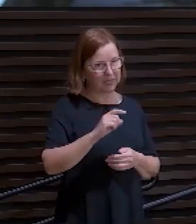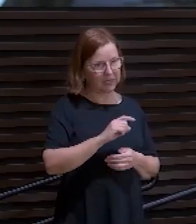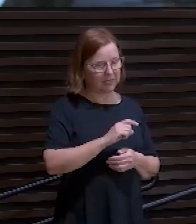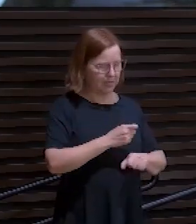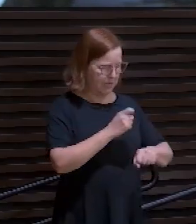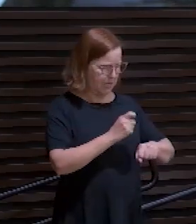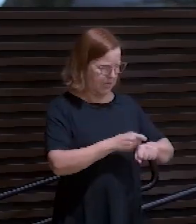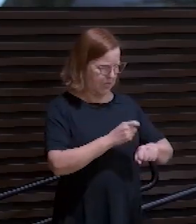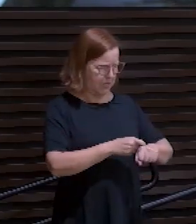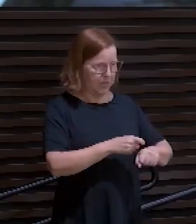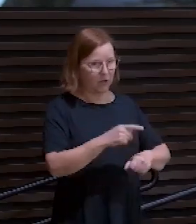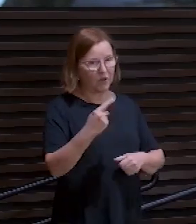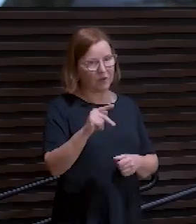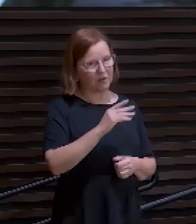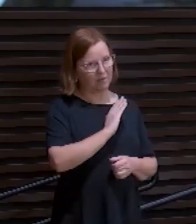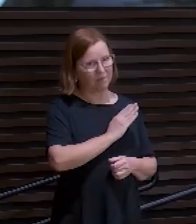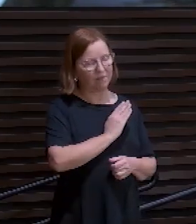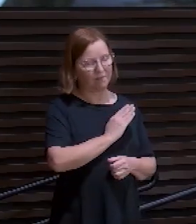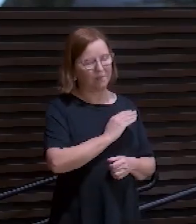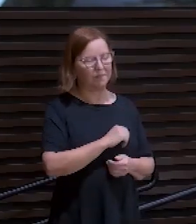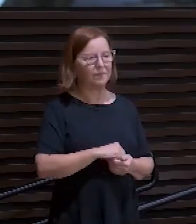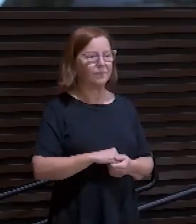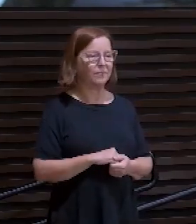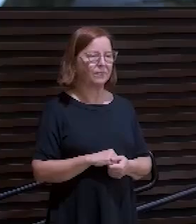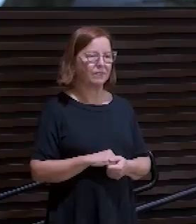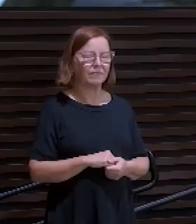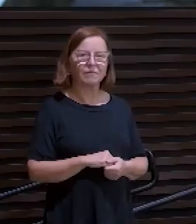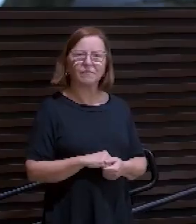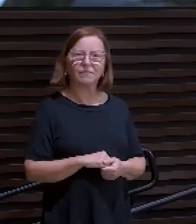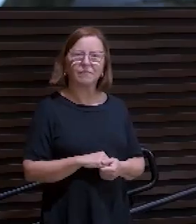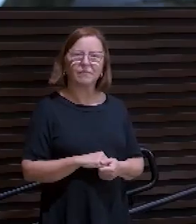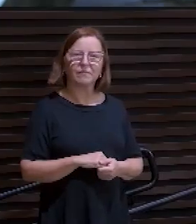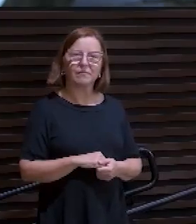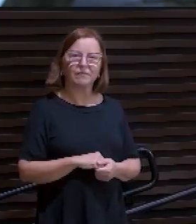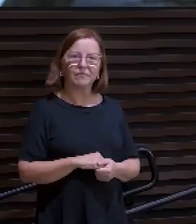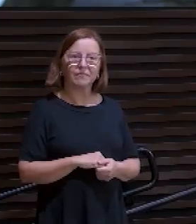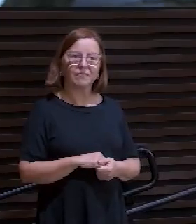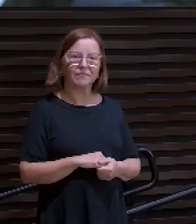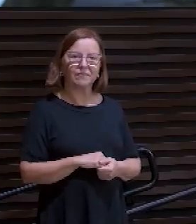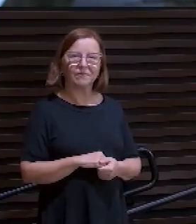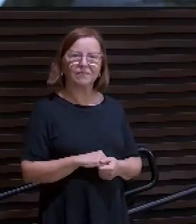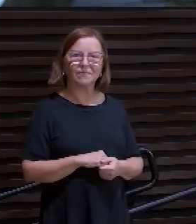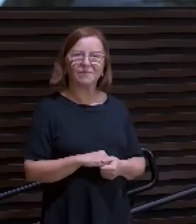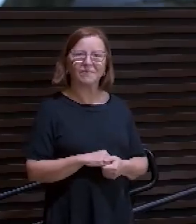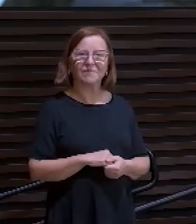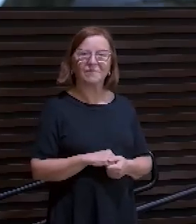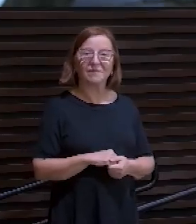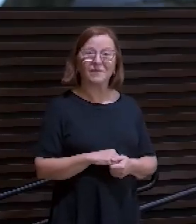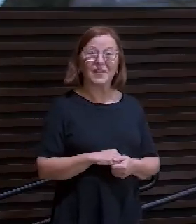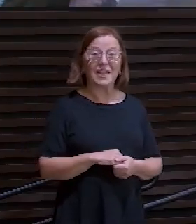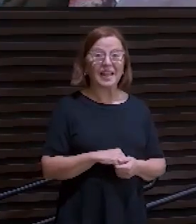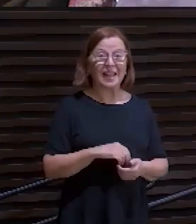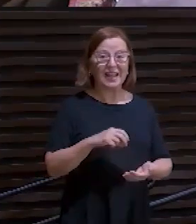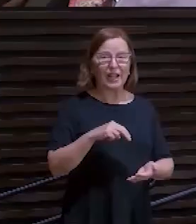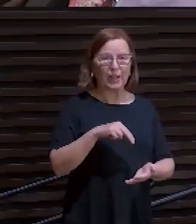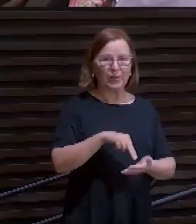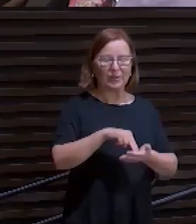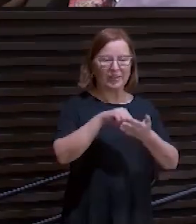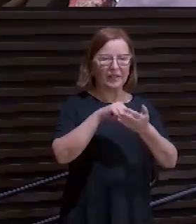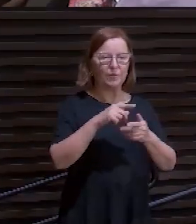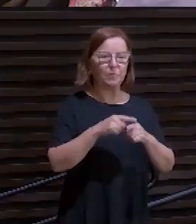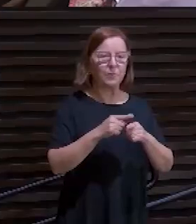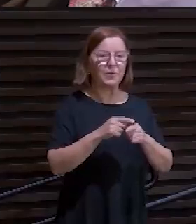coração. Ele diz, verso 11: aí te sustentarei, porque ainda haverá 5 anos